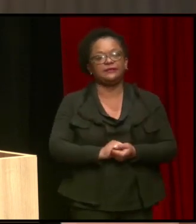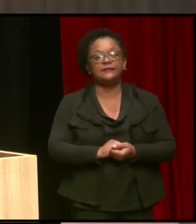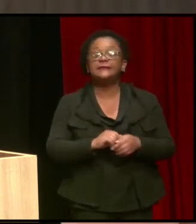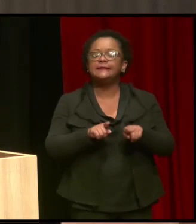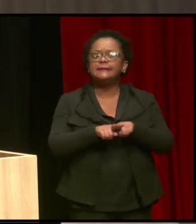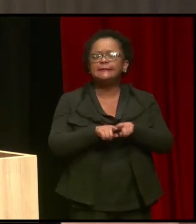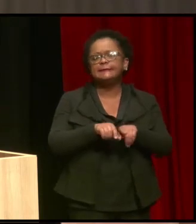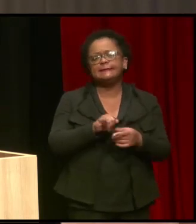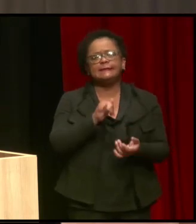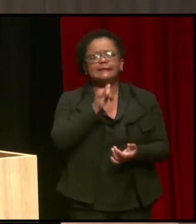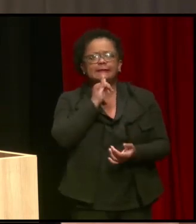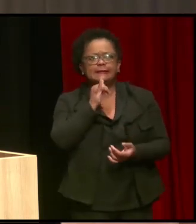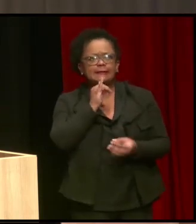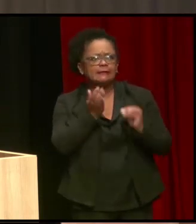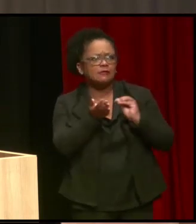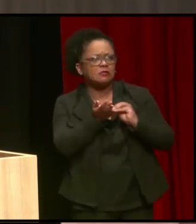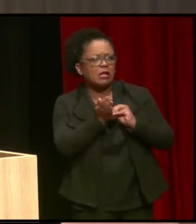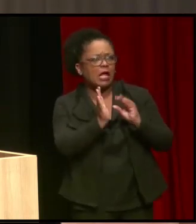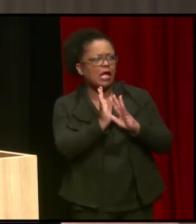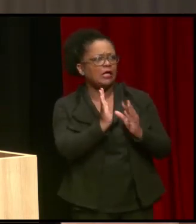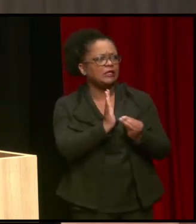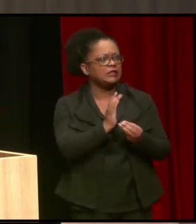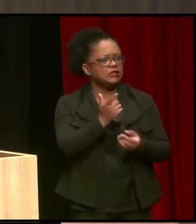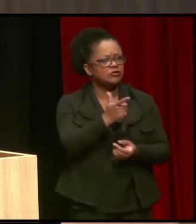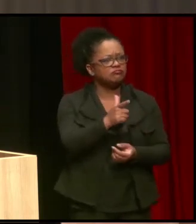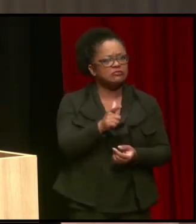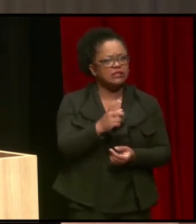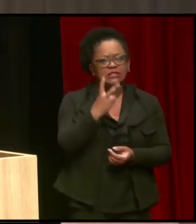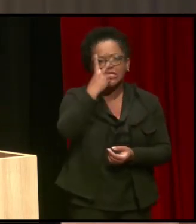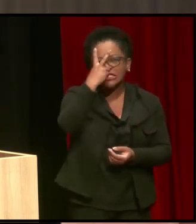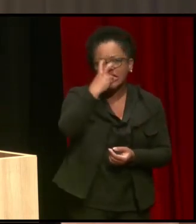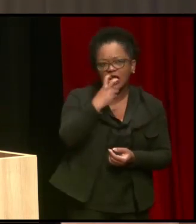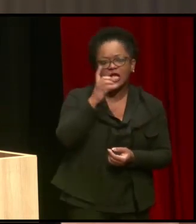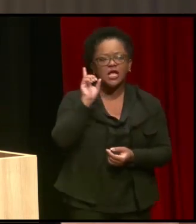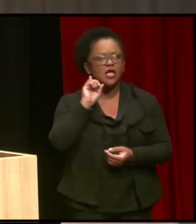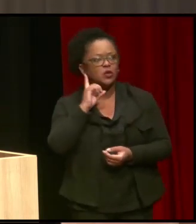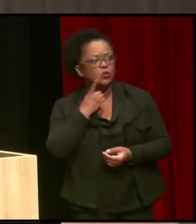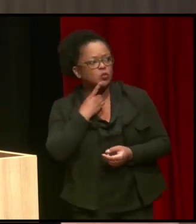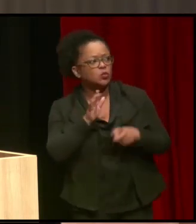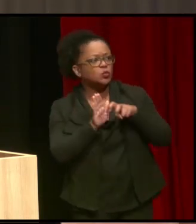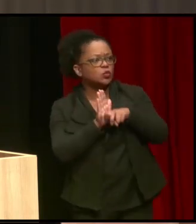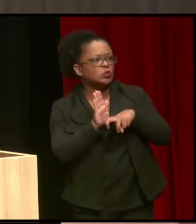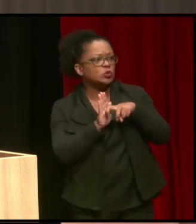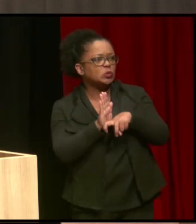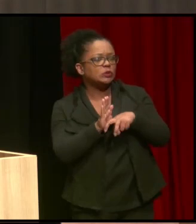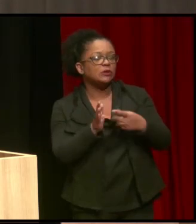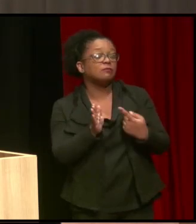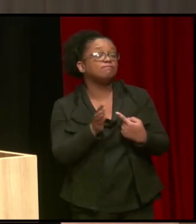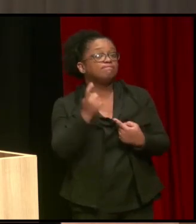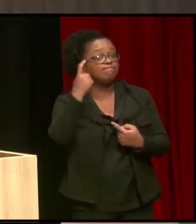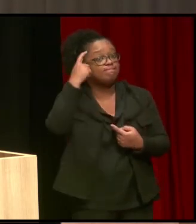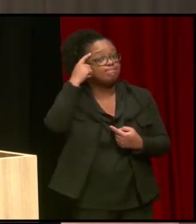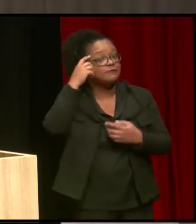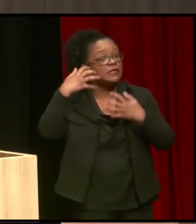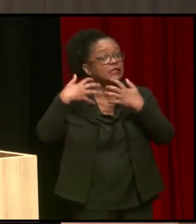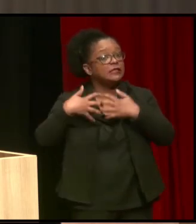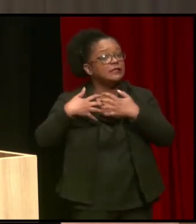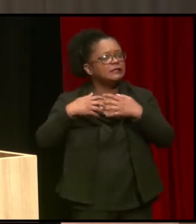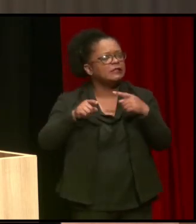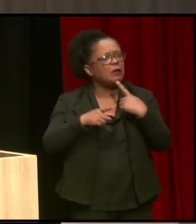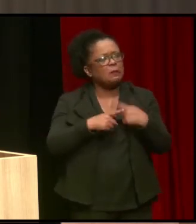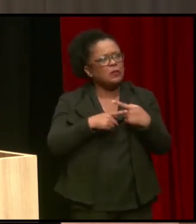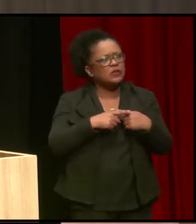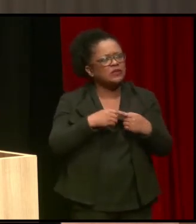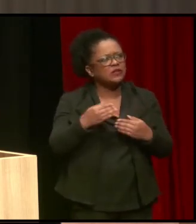um cadeirante na minha igreja, eu tenho que me perguntar por quê? Por que essas pessoas não vêm na minha igreja? Porque talvez eu não convidei elas para